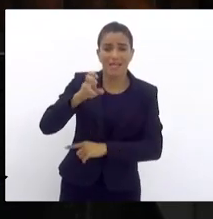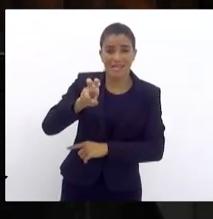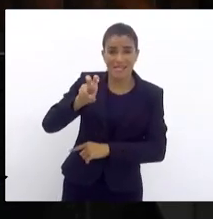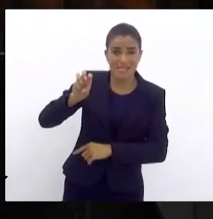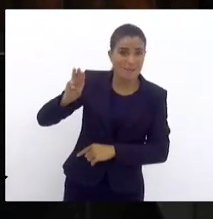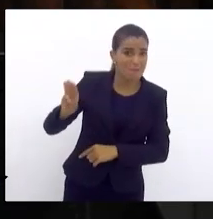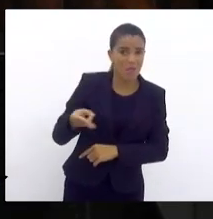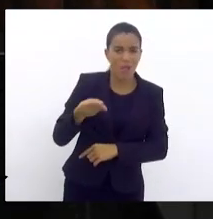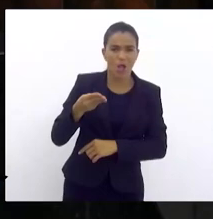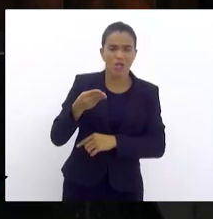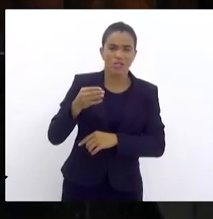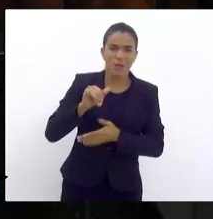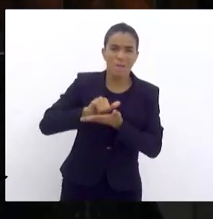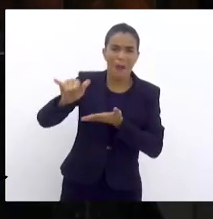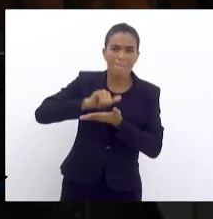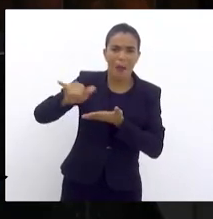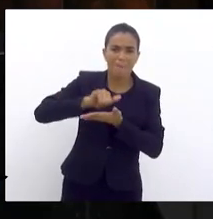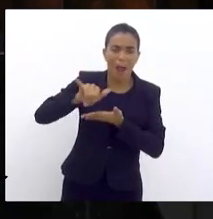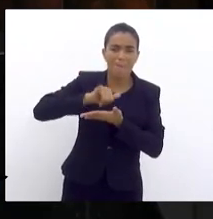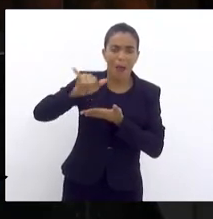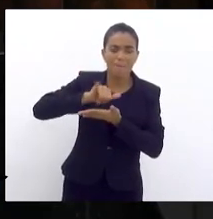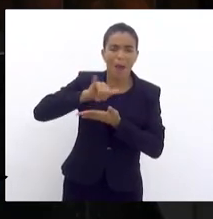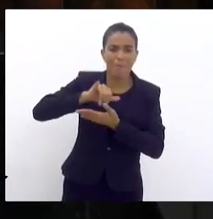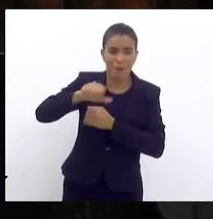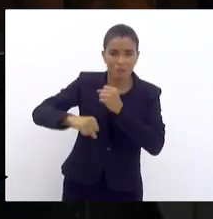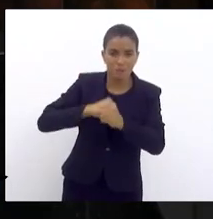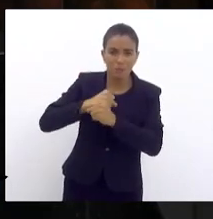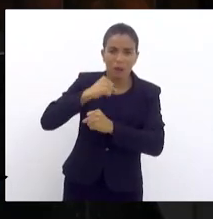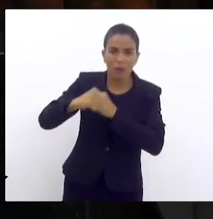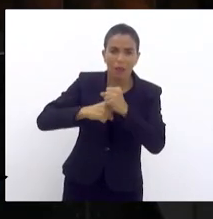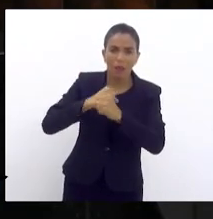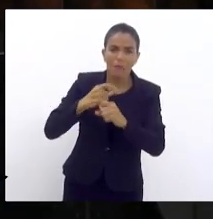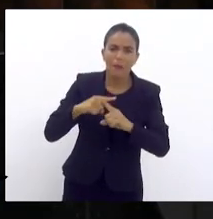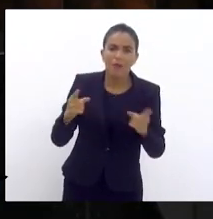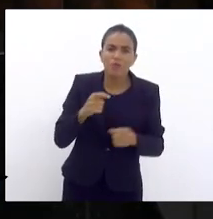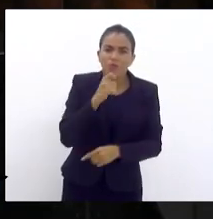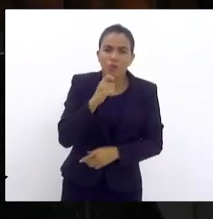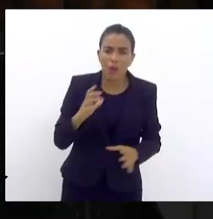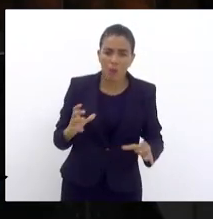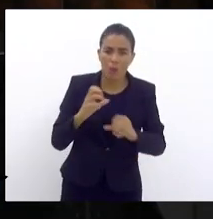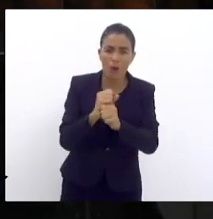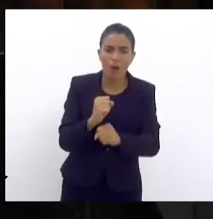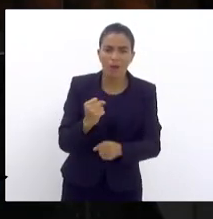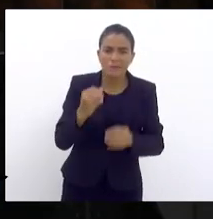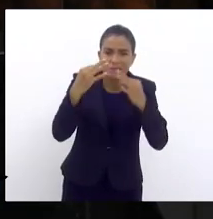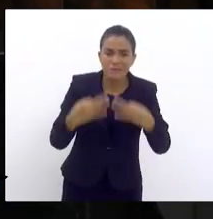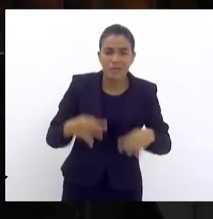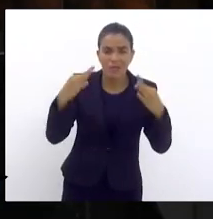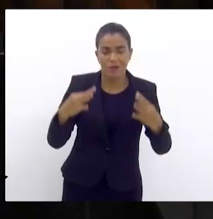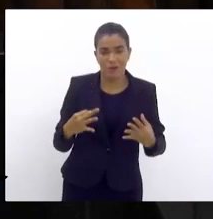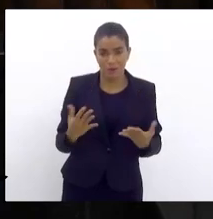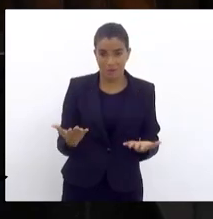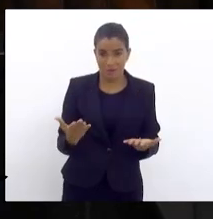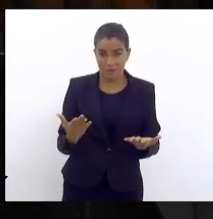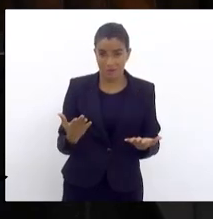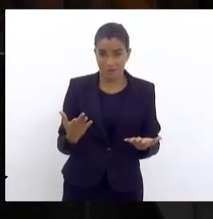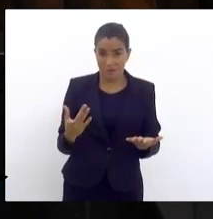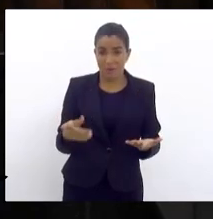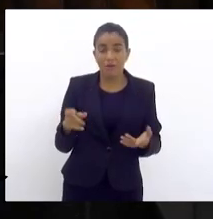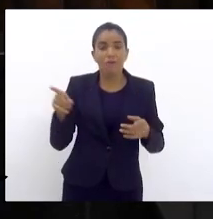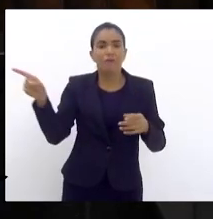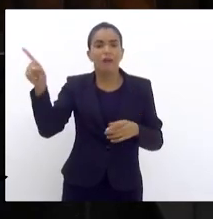sem nenhum aumento específico quer seja nas instalações fixas